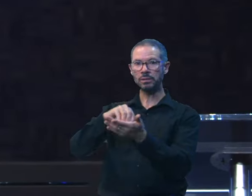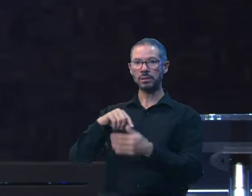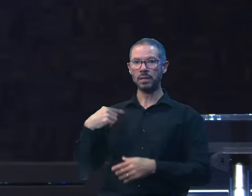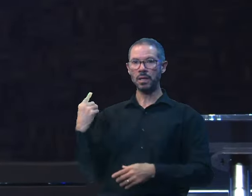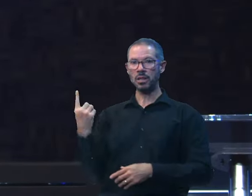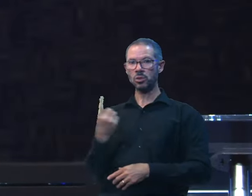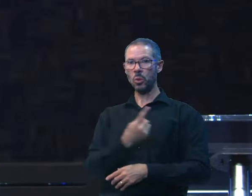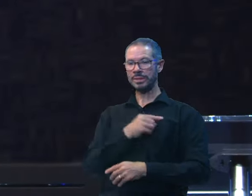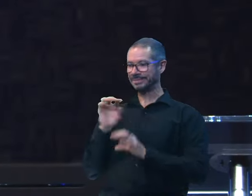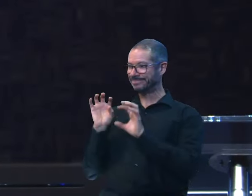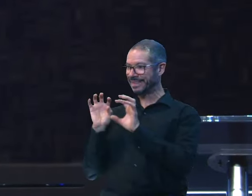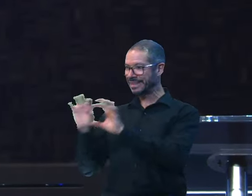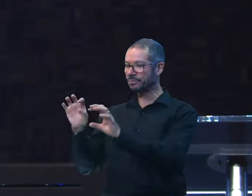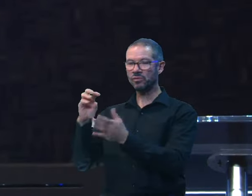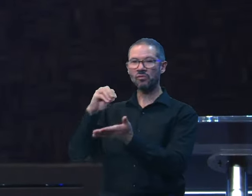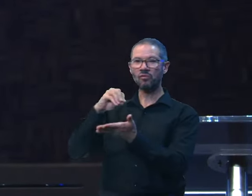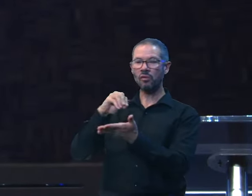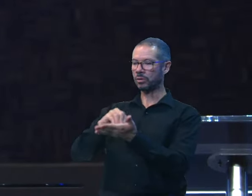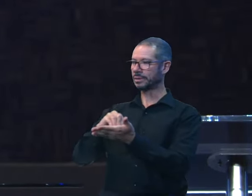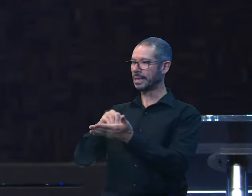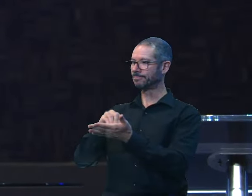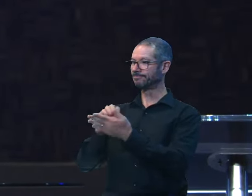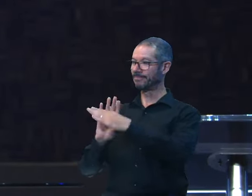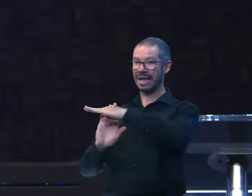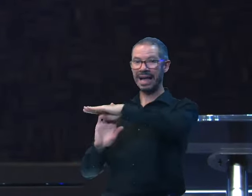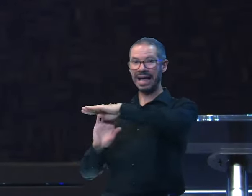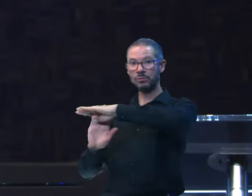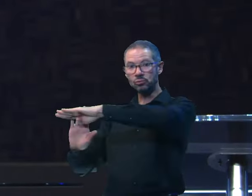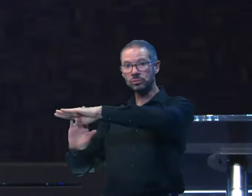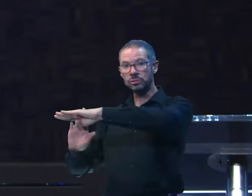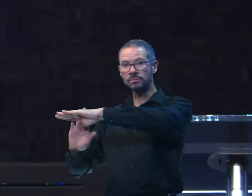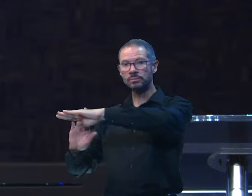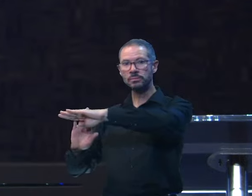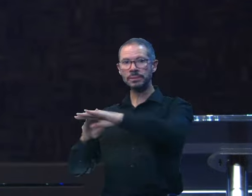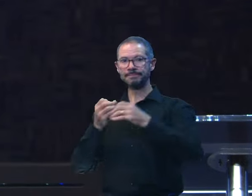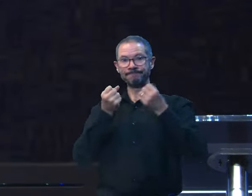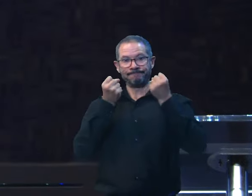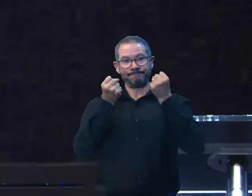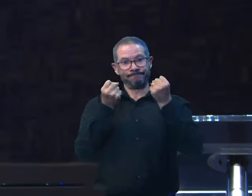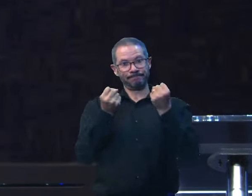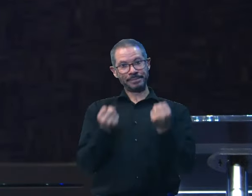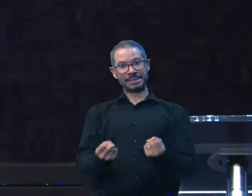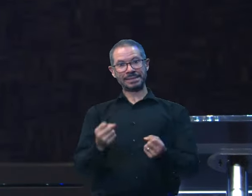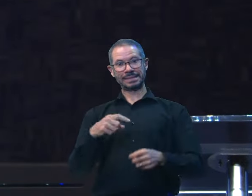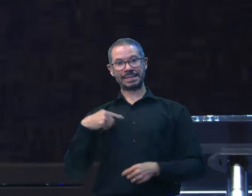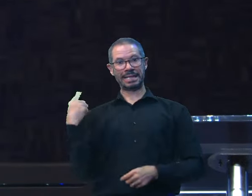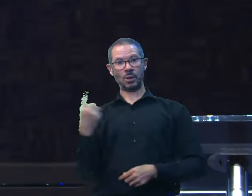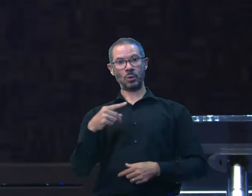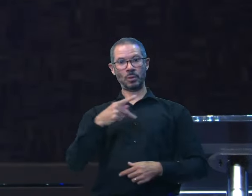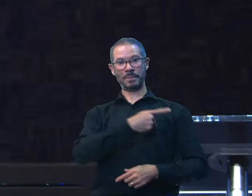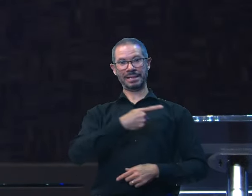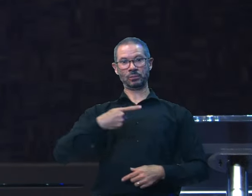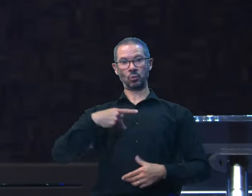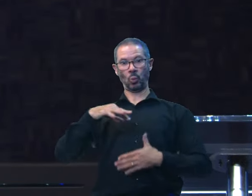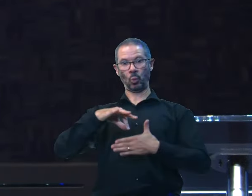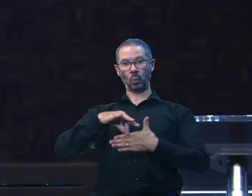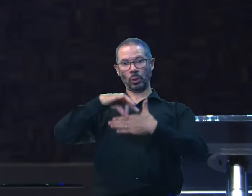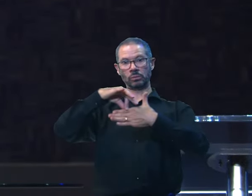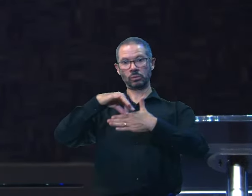não respondemos. E essa é uma fala muito pesada para nós que somos pastores, líderes.